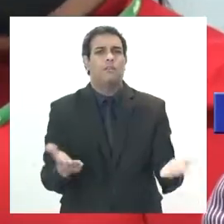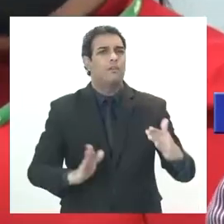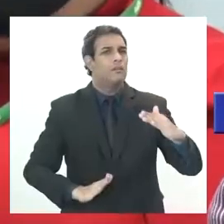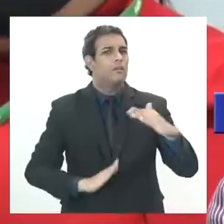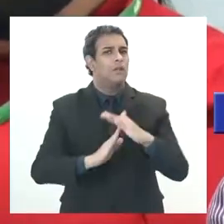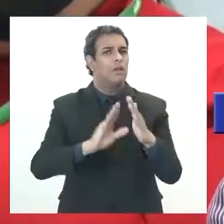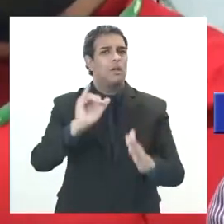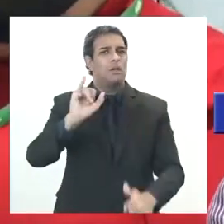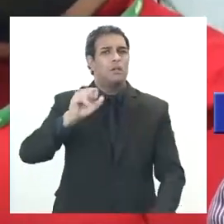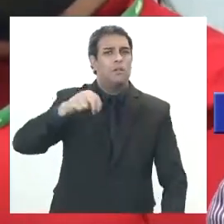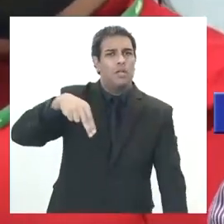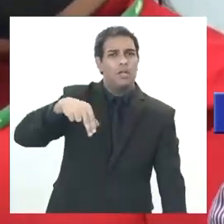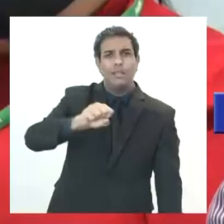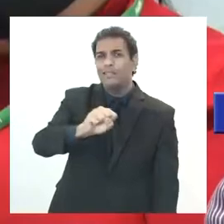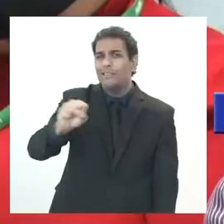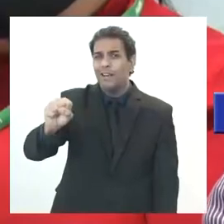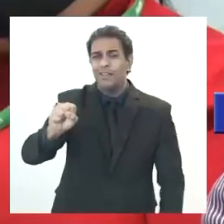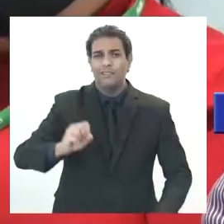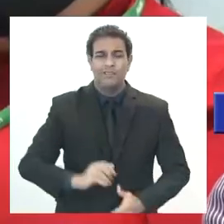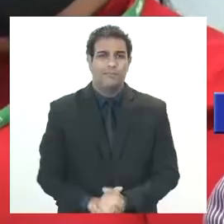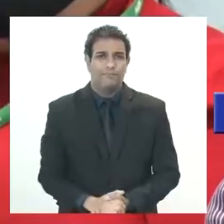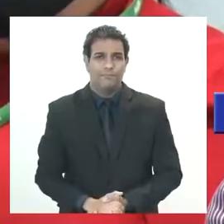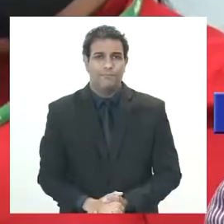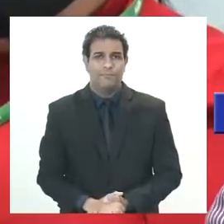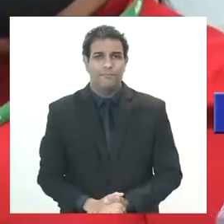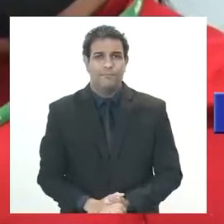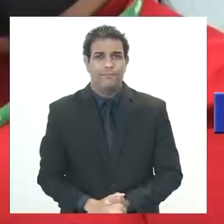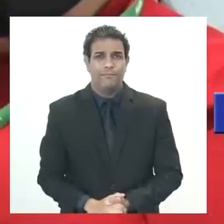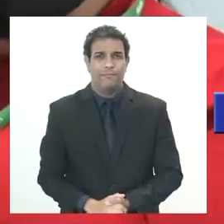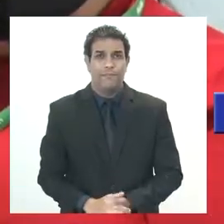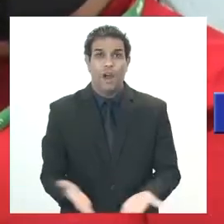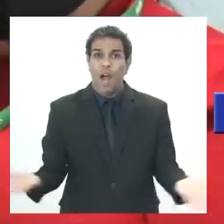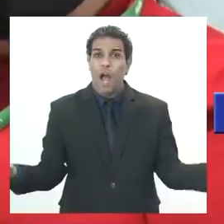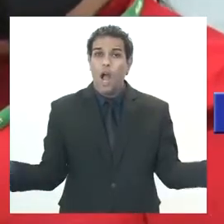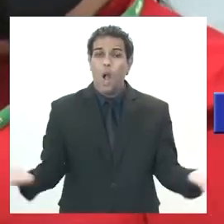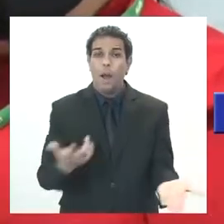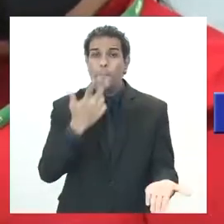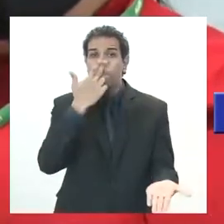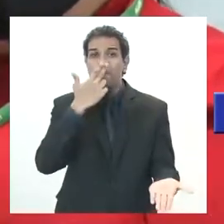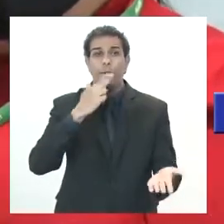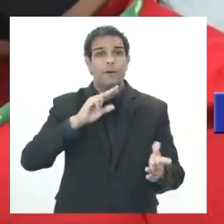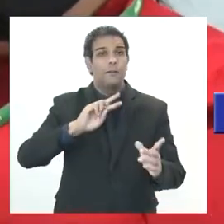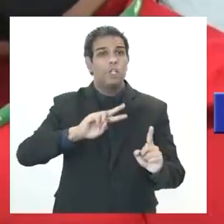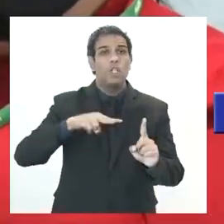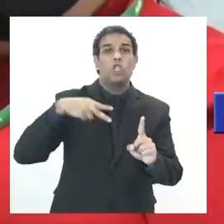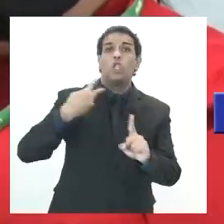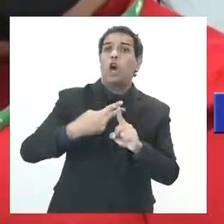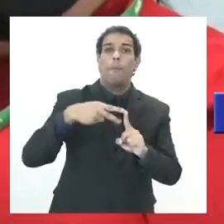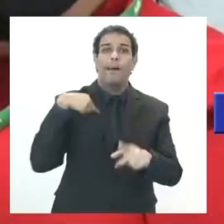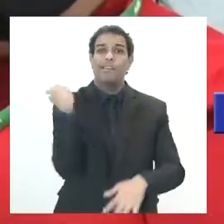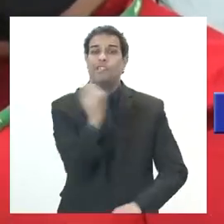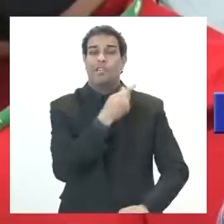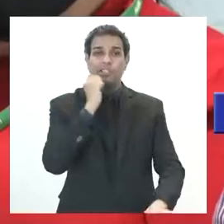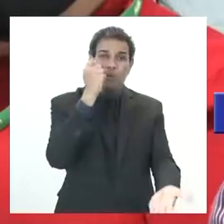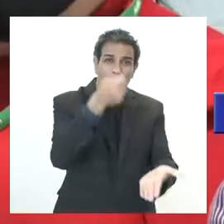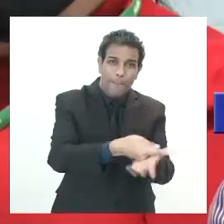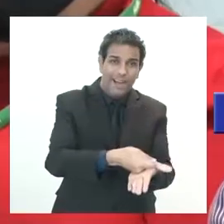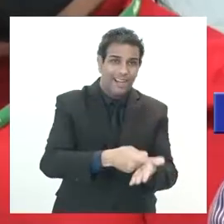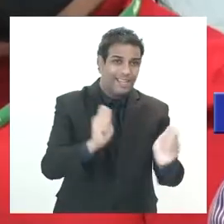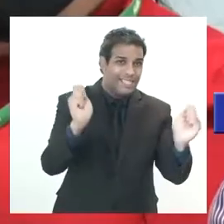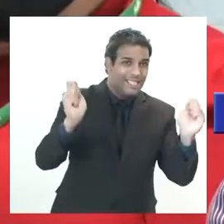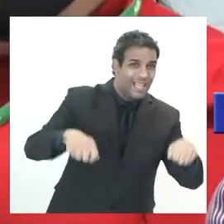INSS e agora preferem aumentar a contribuição e isso é